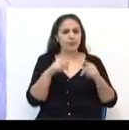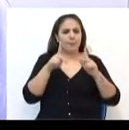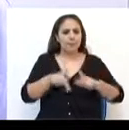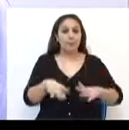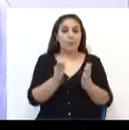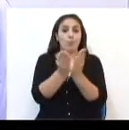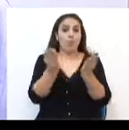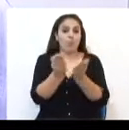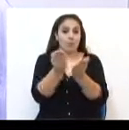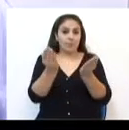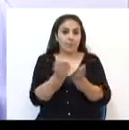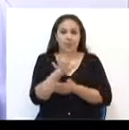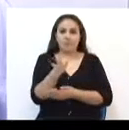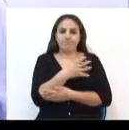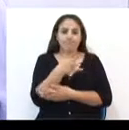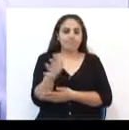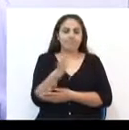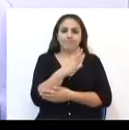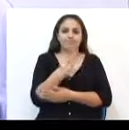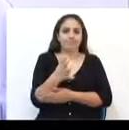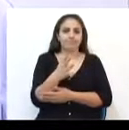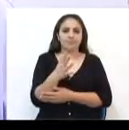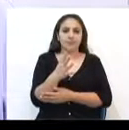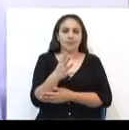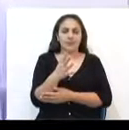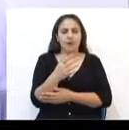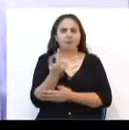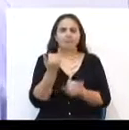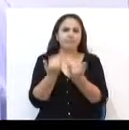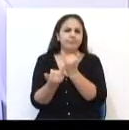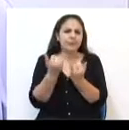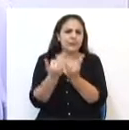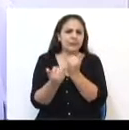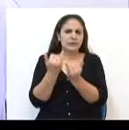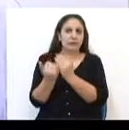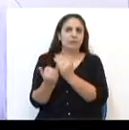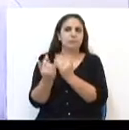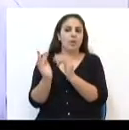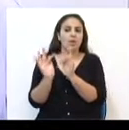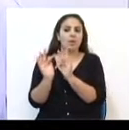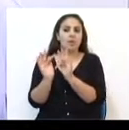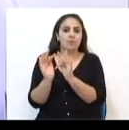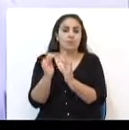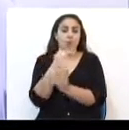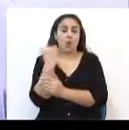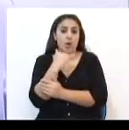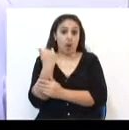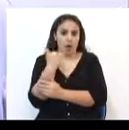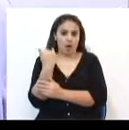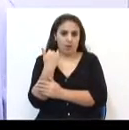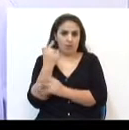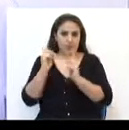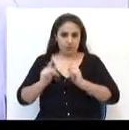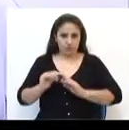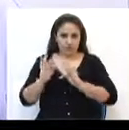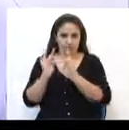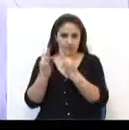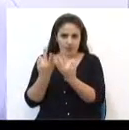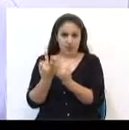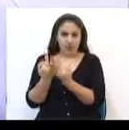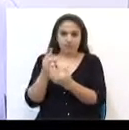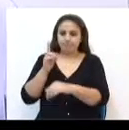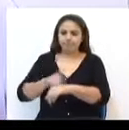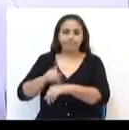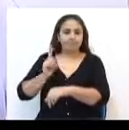carentes que às vezes falecia alguém da família e aí na hora do sepultamento, do